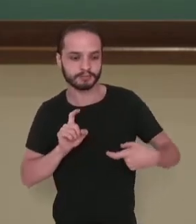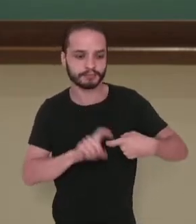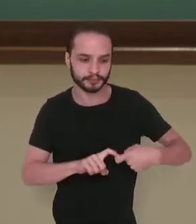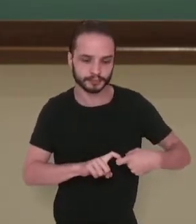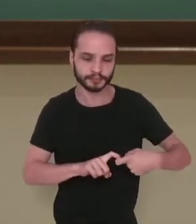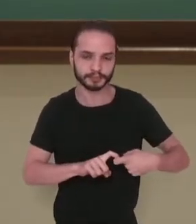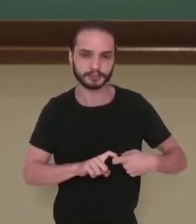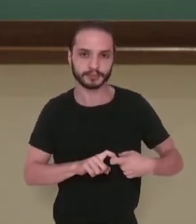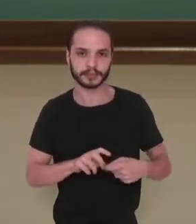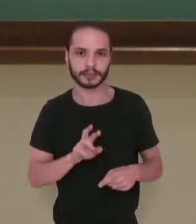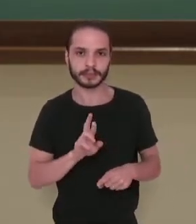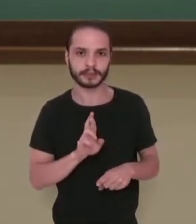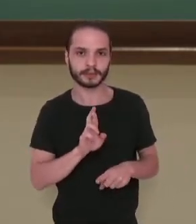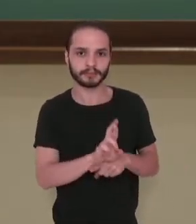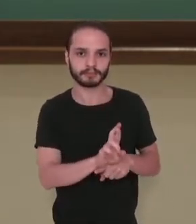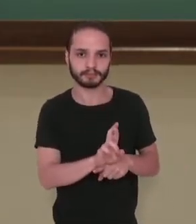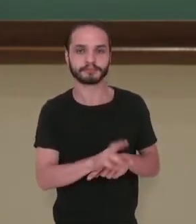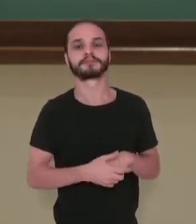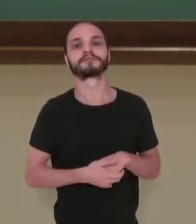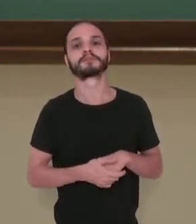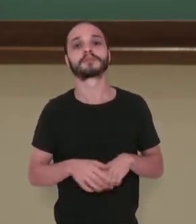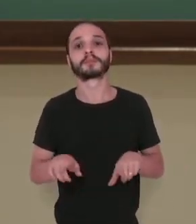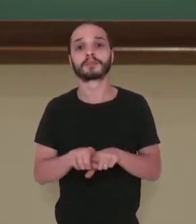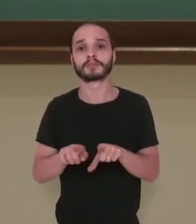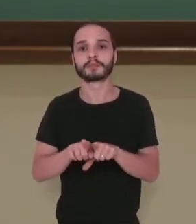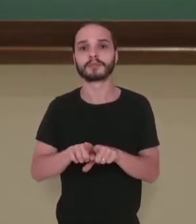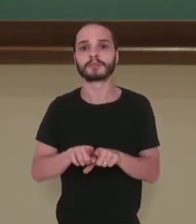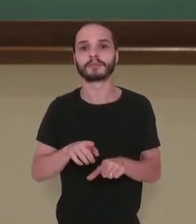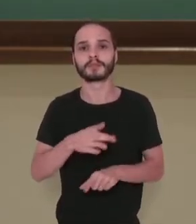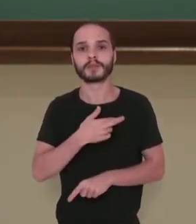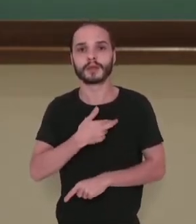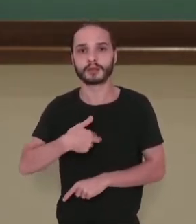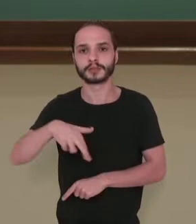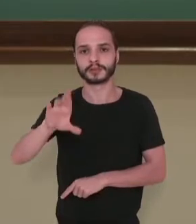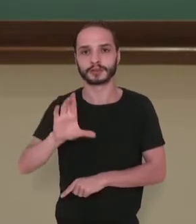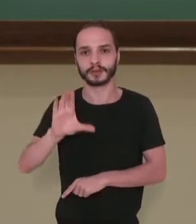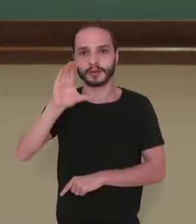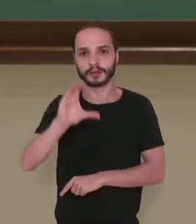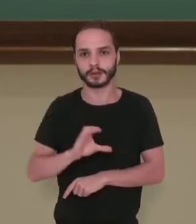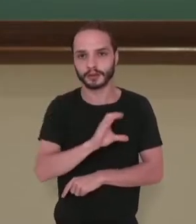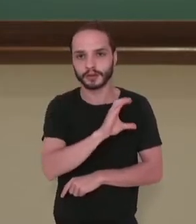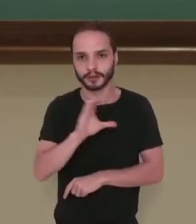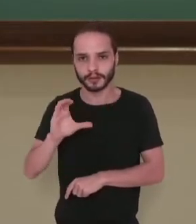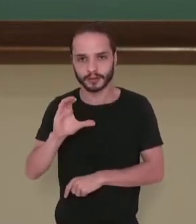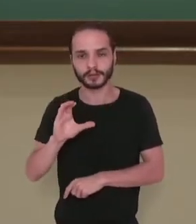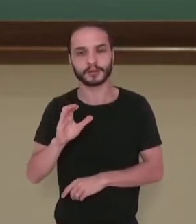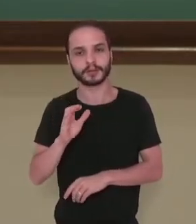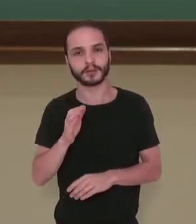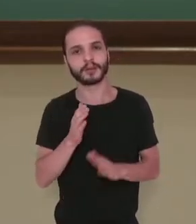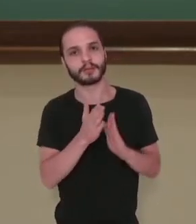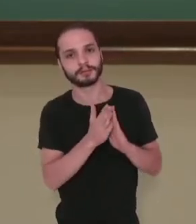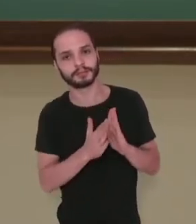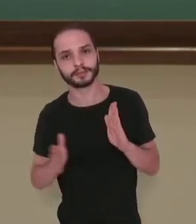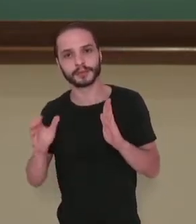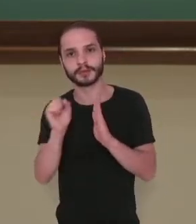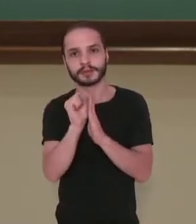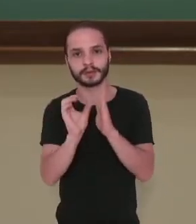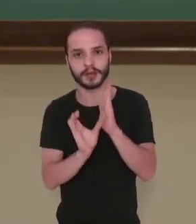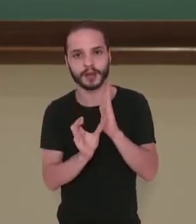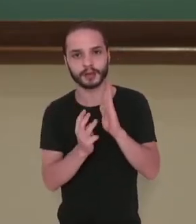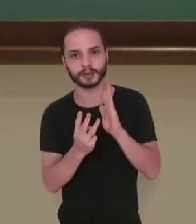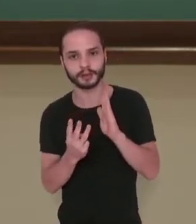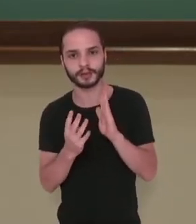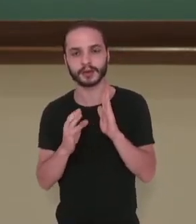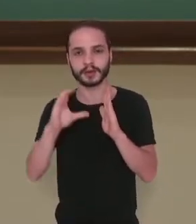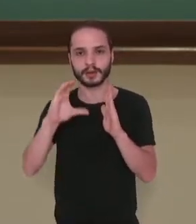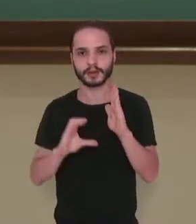a religiosidade cristã, então, vai se expandir, porque a partir do século III se tornou, né, a religião católica a